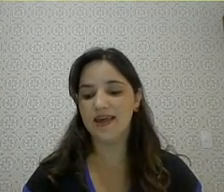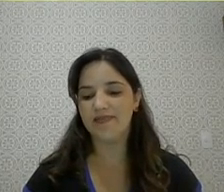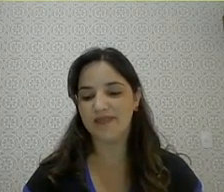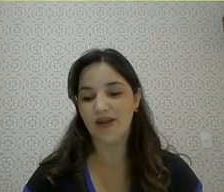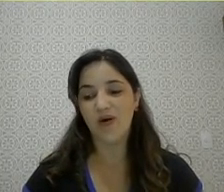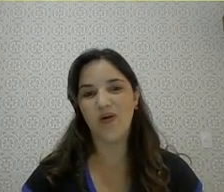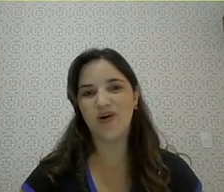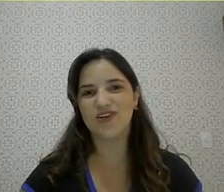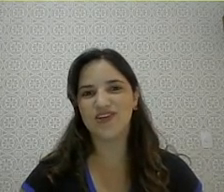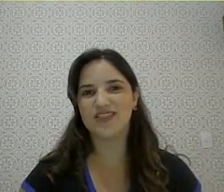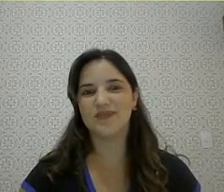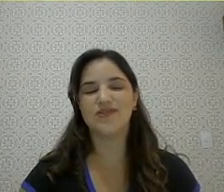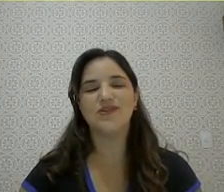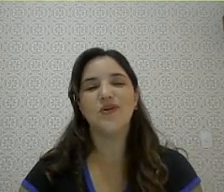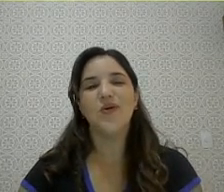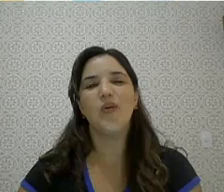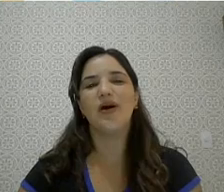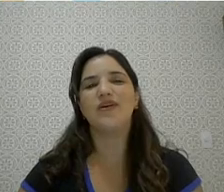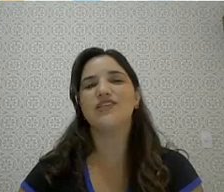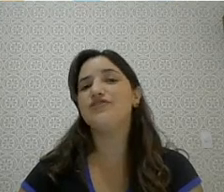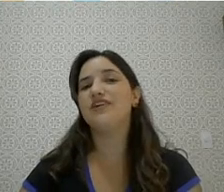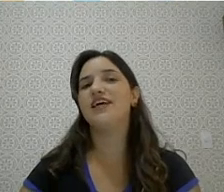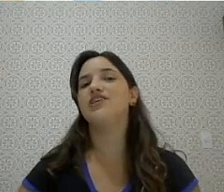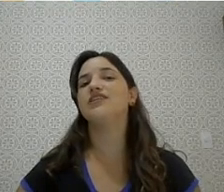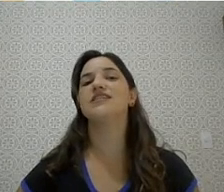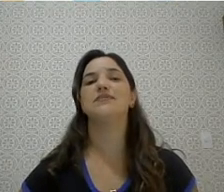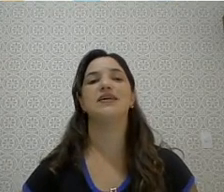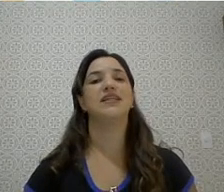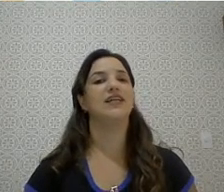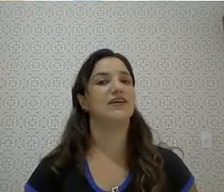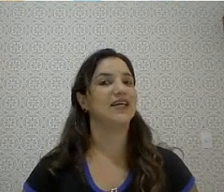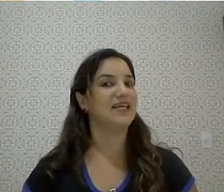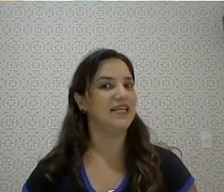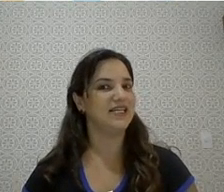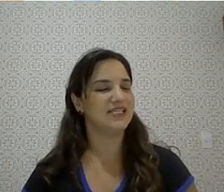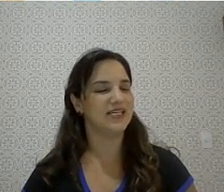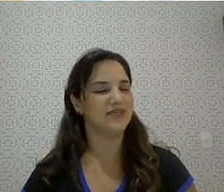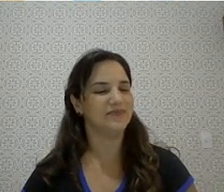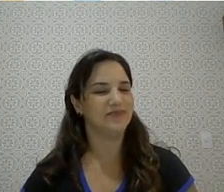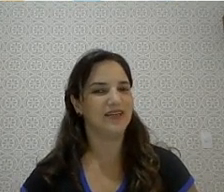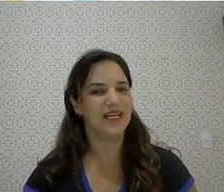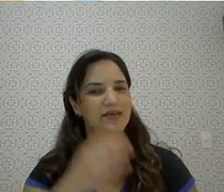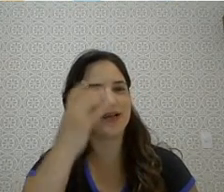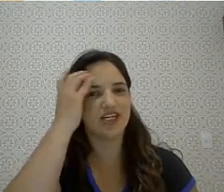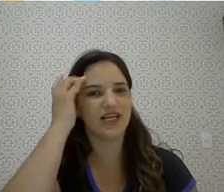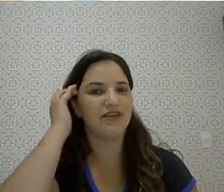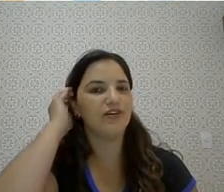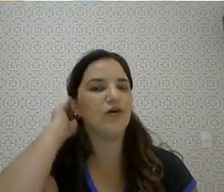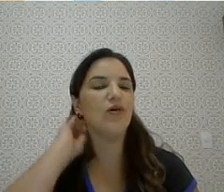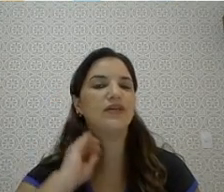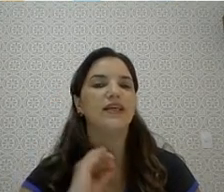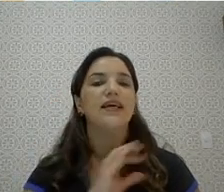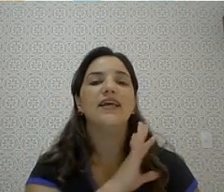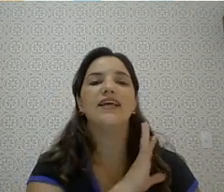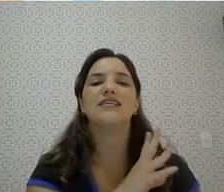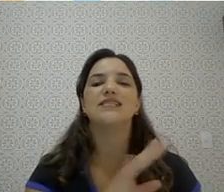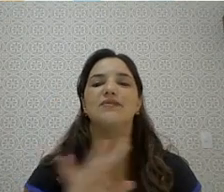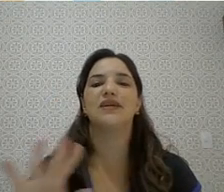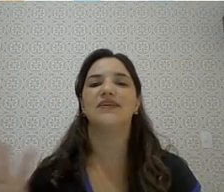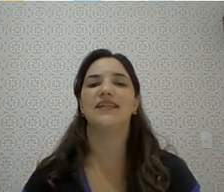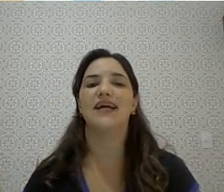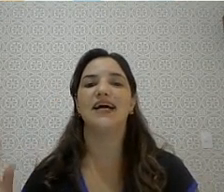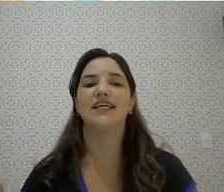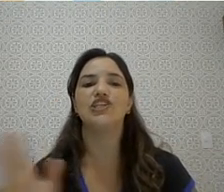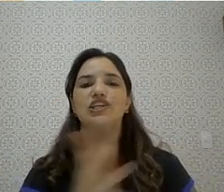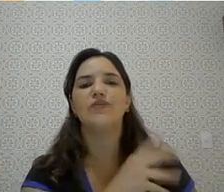E hoje nós temos uma coisa diferente da semana da criança. Porque lembra que a Tia Kelly falou ontem que essa